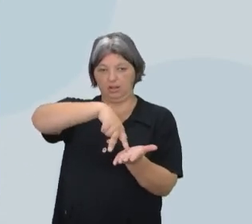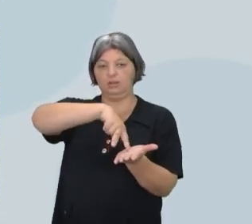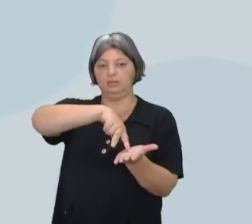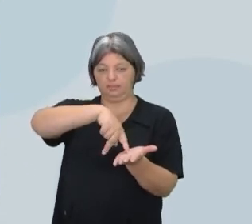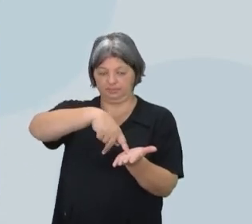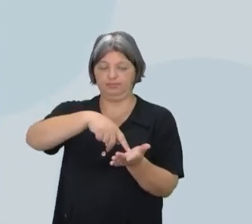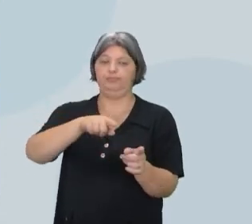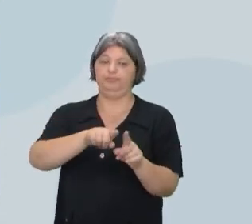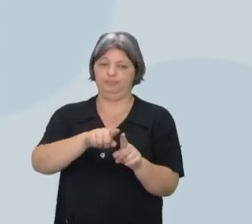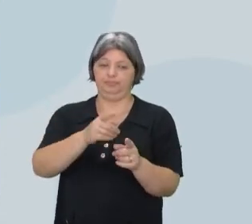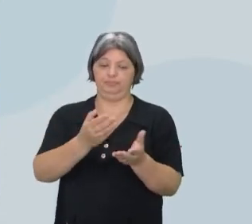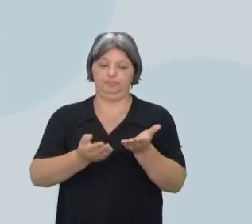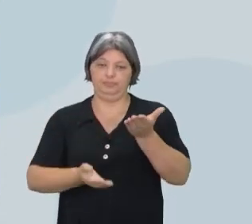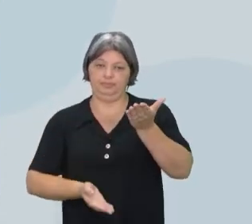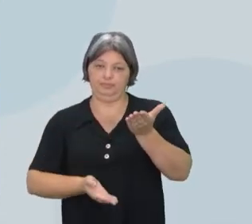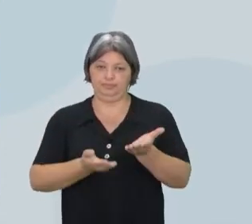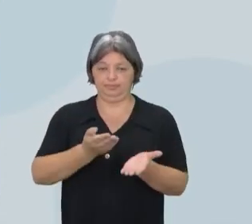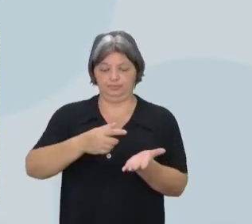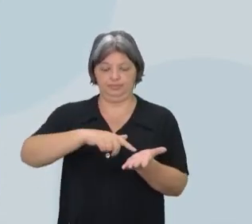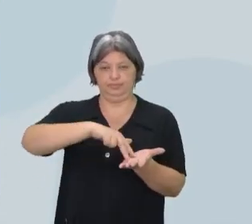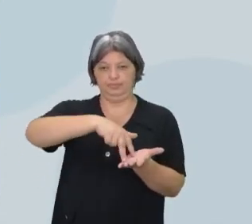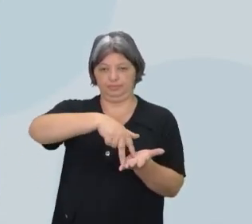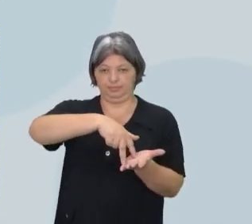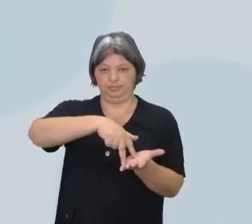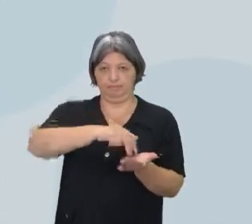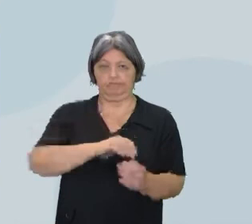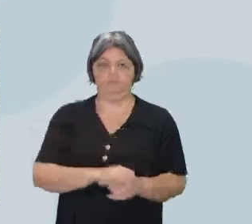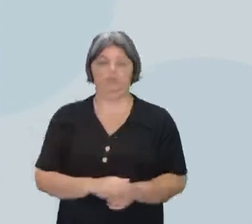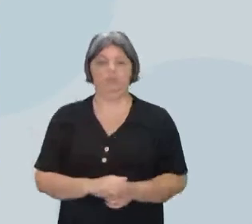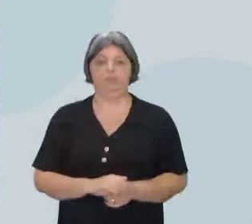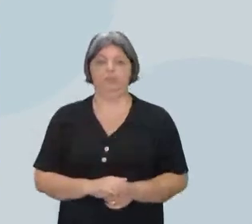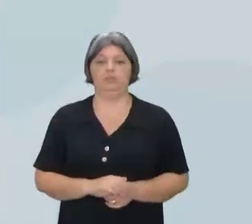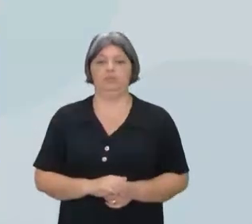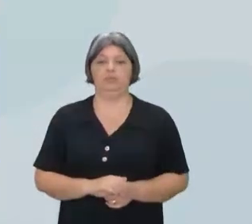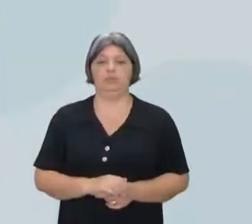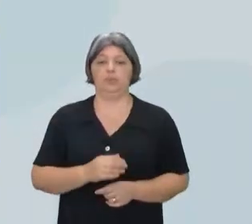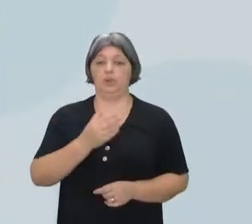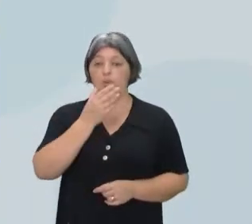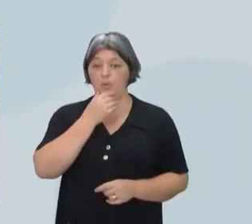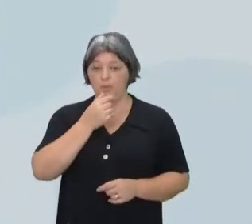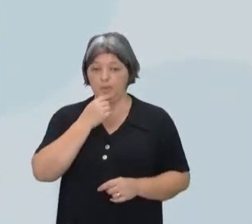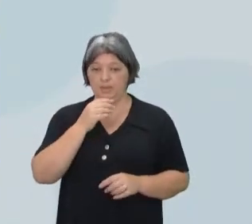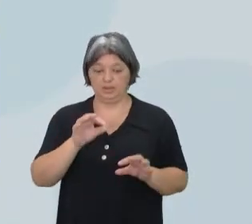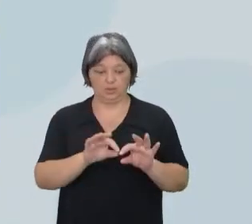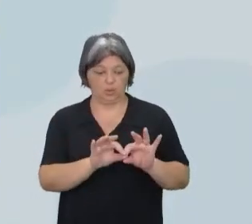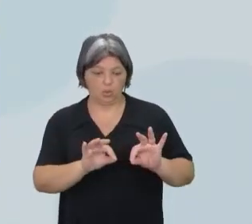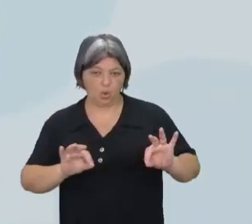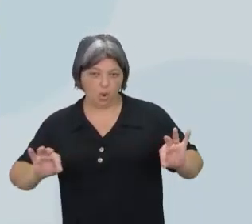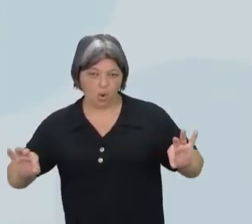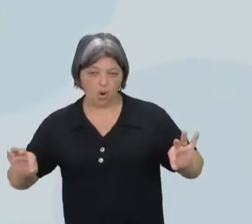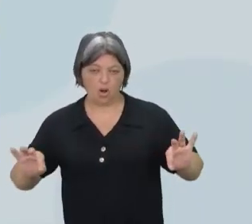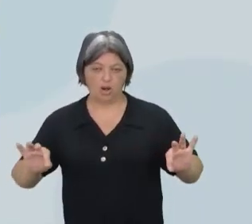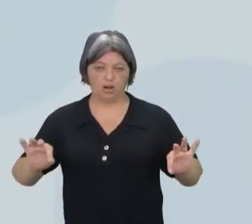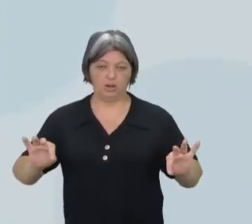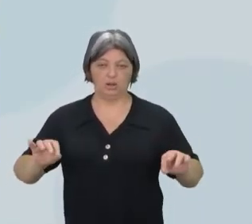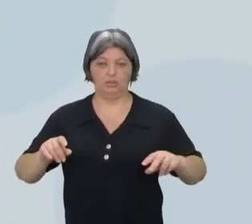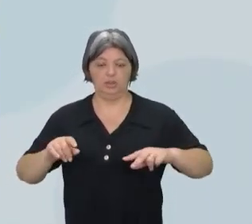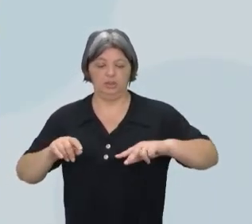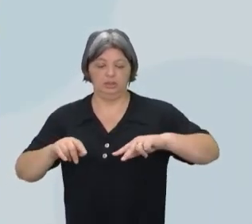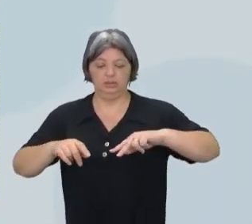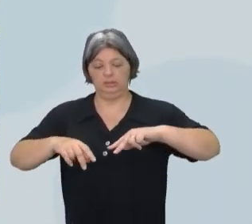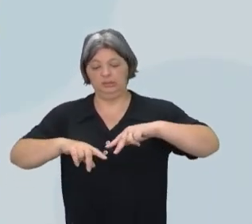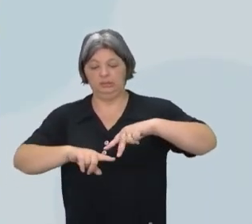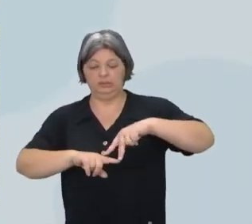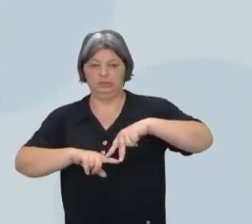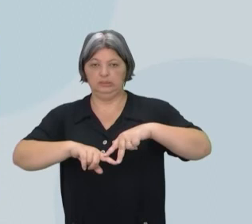também equilibrada, bem na pontinha dos pés. Um menino na corda bamba, embora ele pareça um pouco assustado, mas